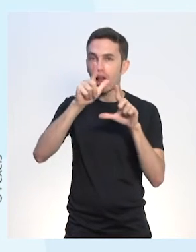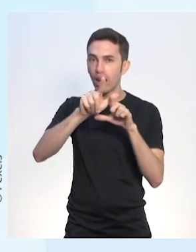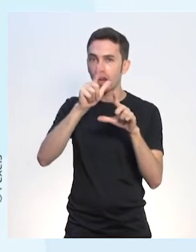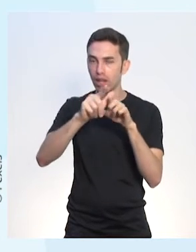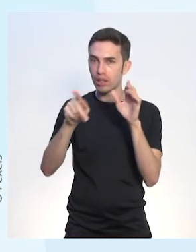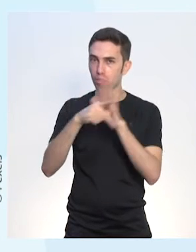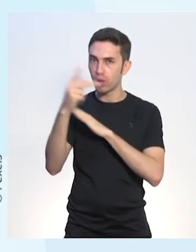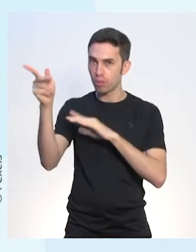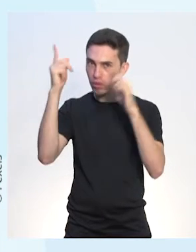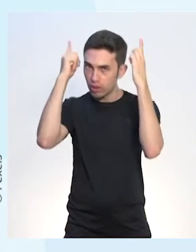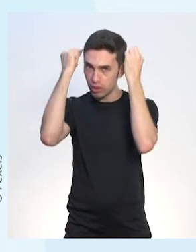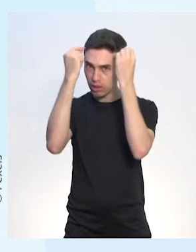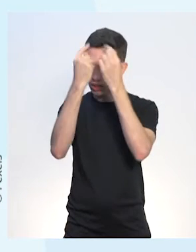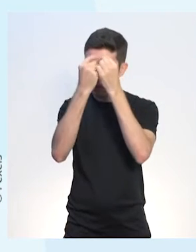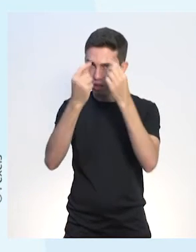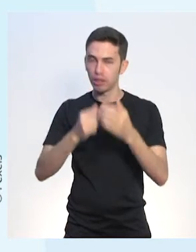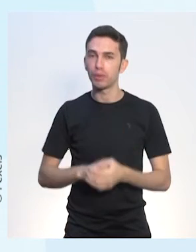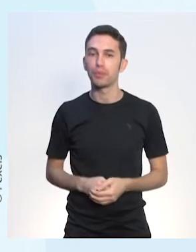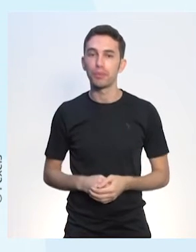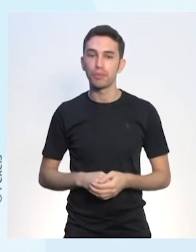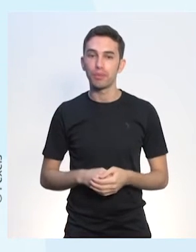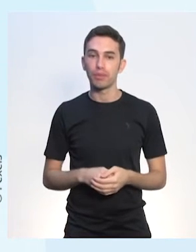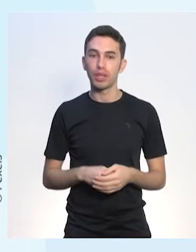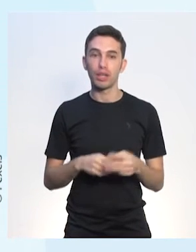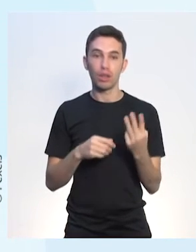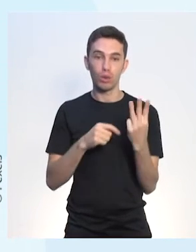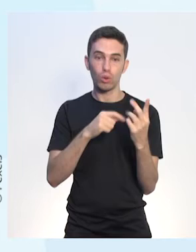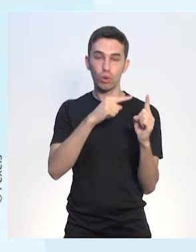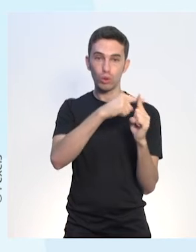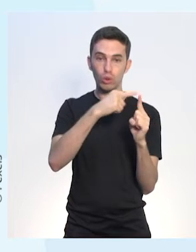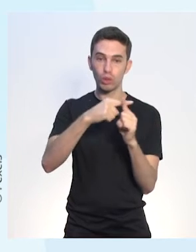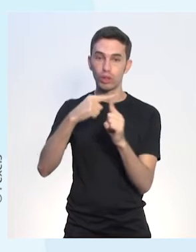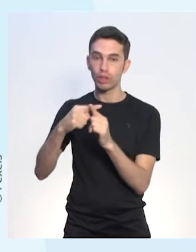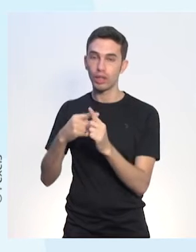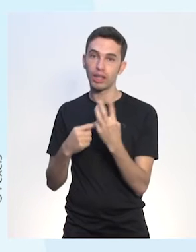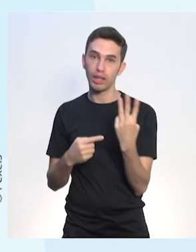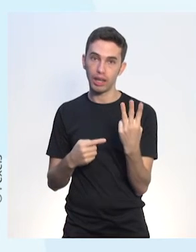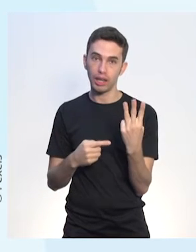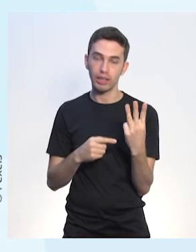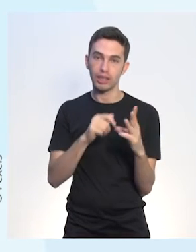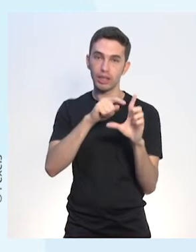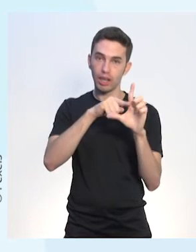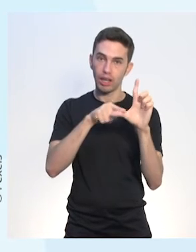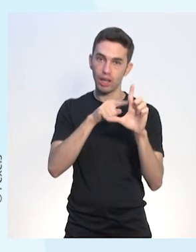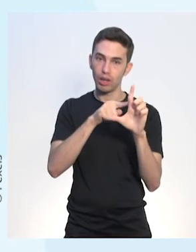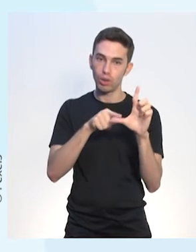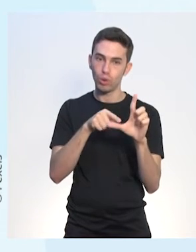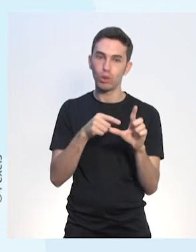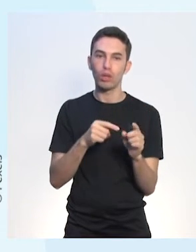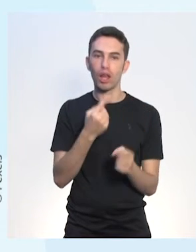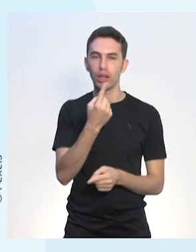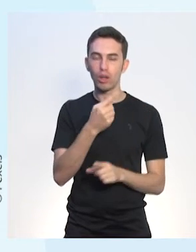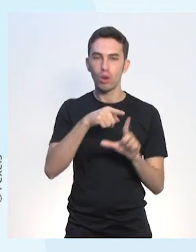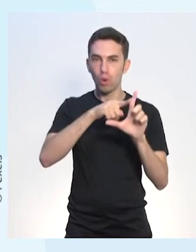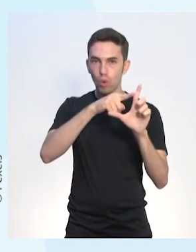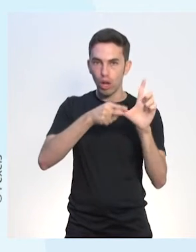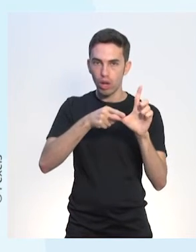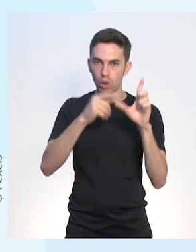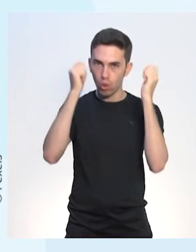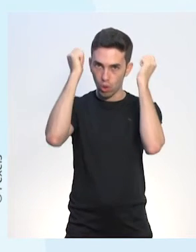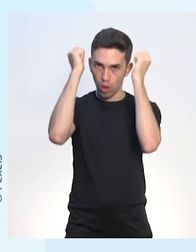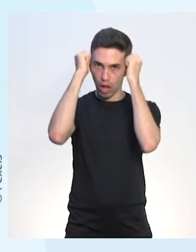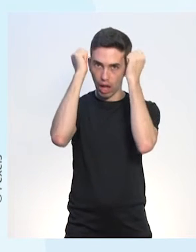triângulo, 3 ângulos, correto? Então, um ângulo alfa, que é um dos ângulos do